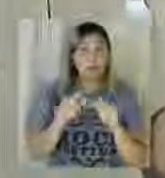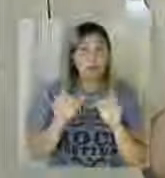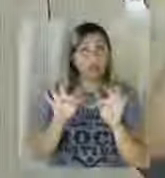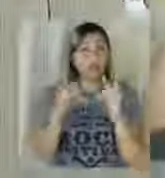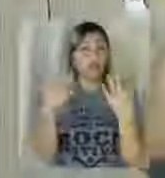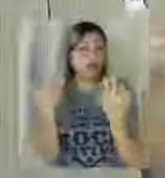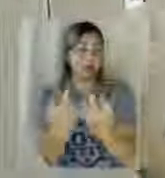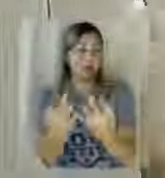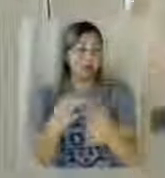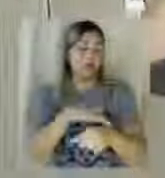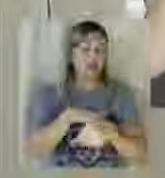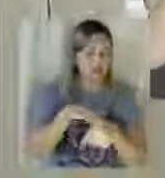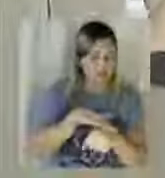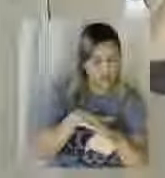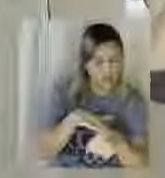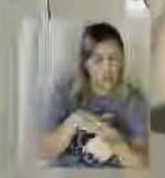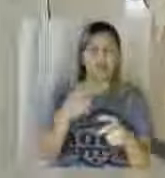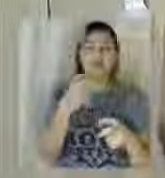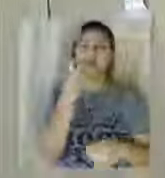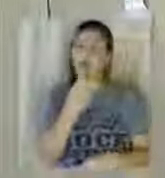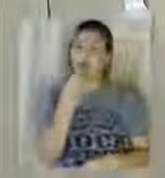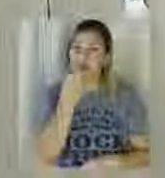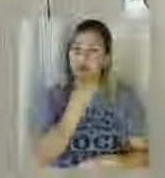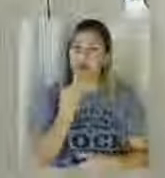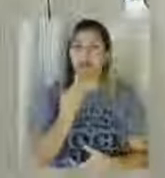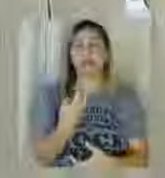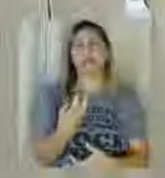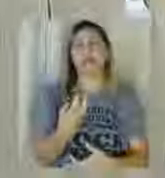conversam, oralizam.